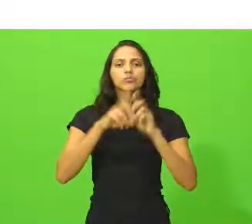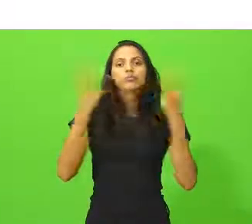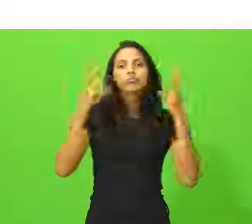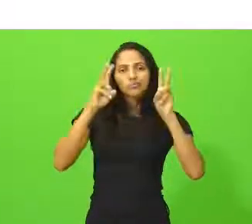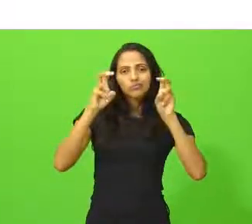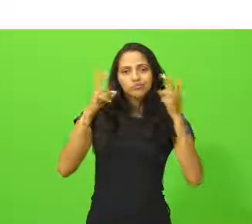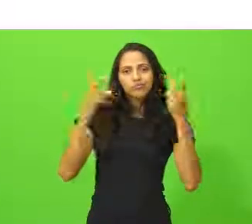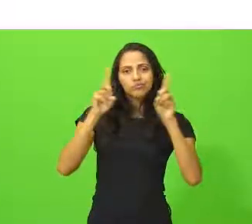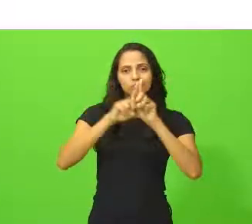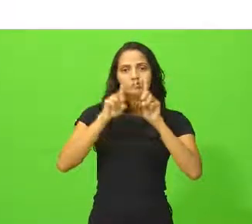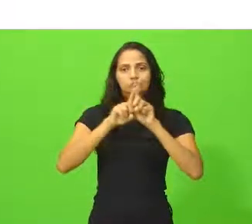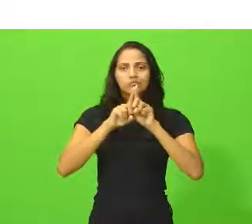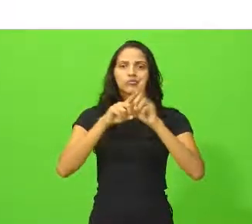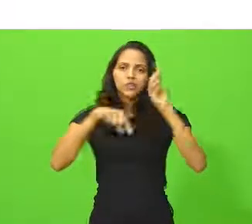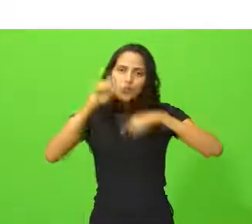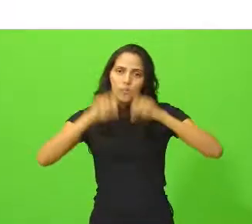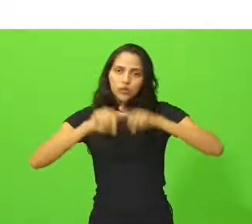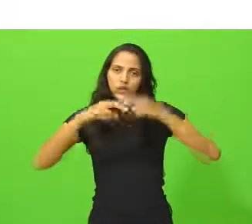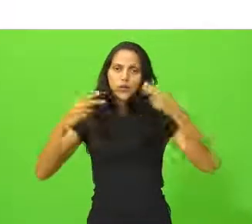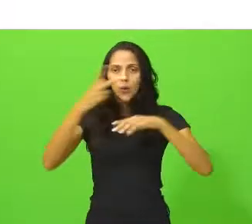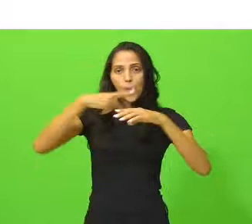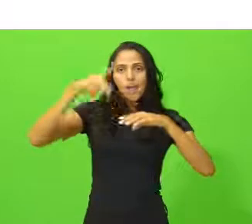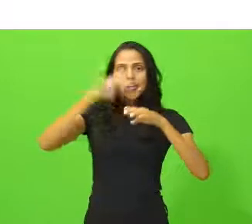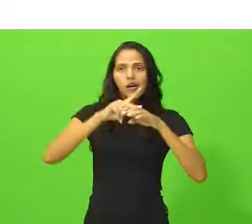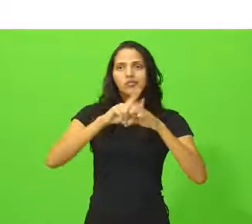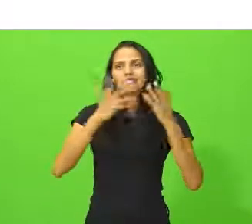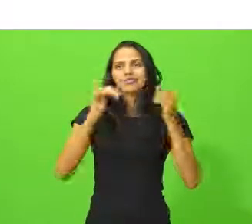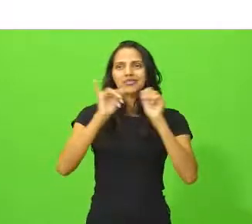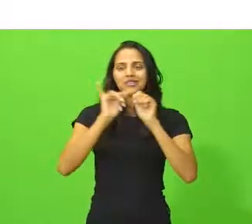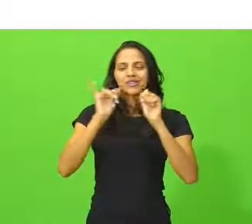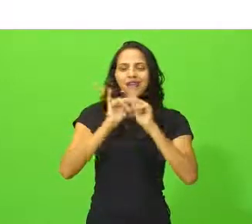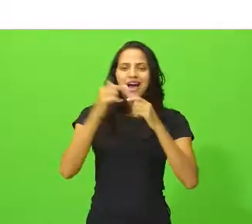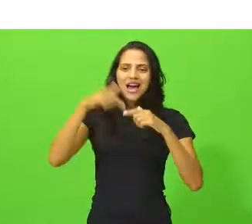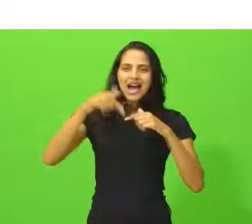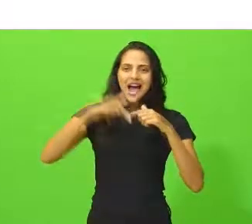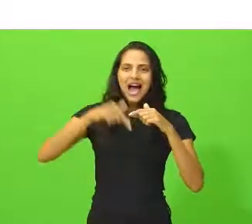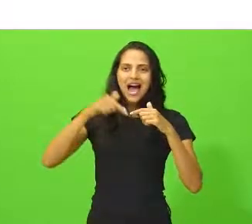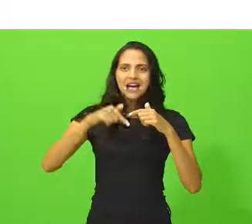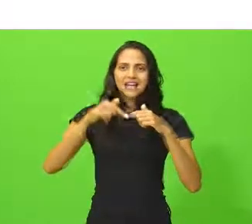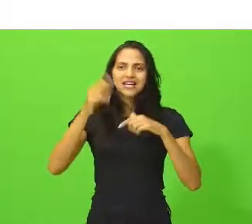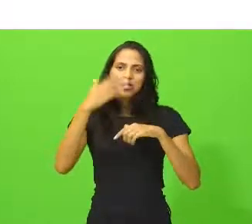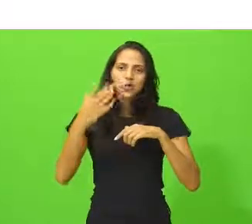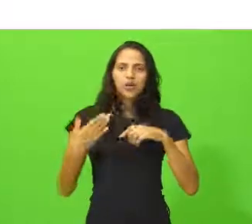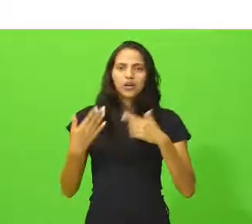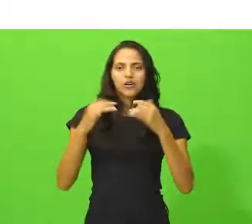os produtos que circulam em um determinado país, que corresponde a